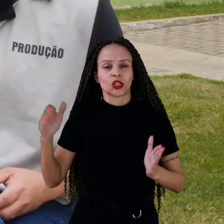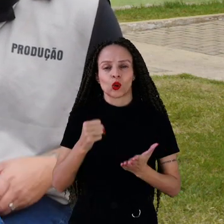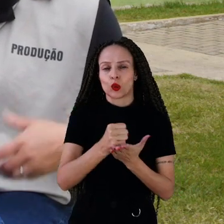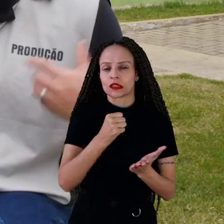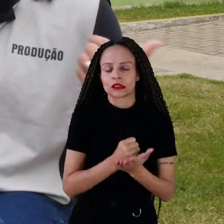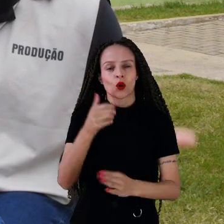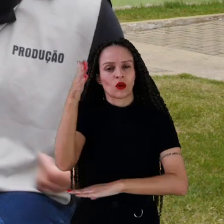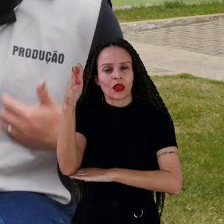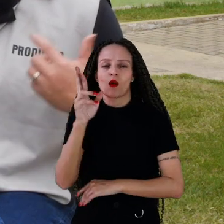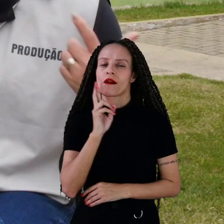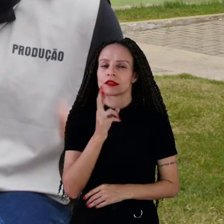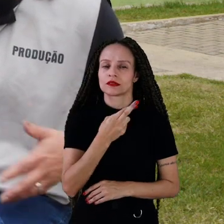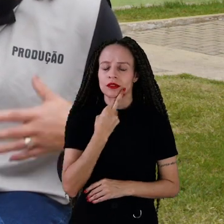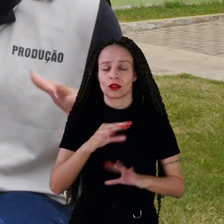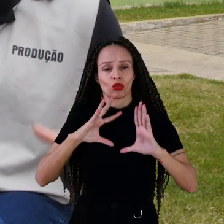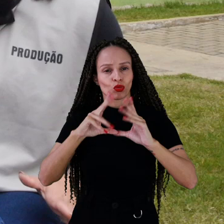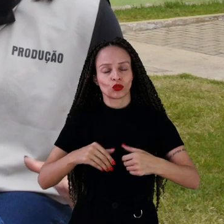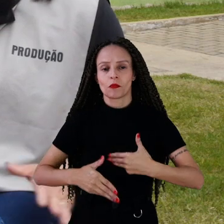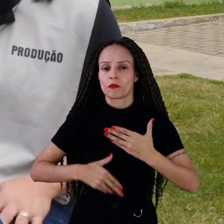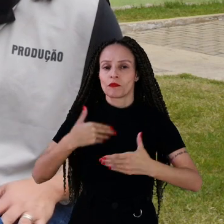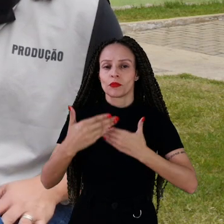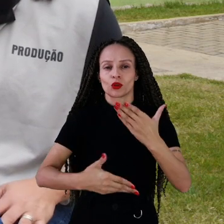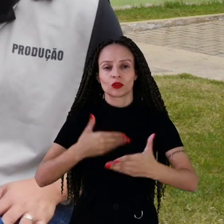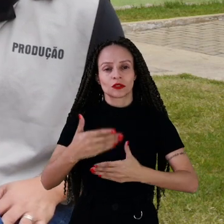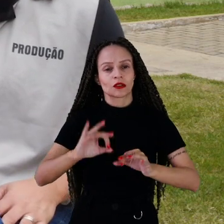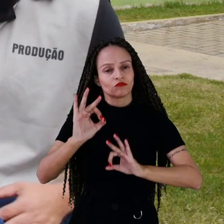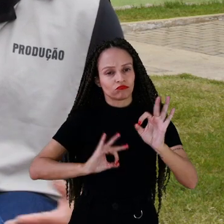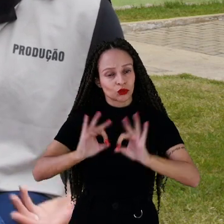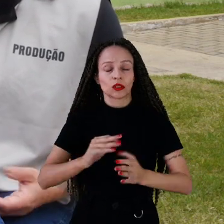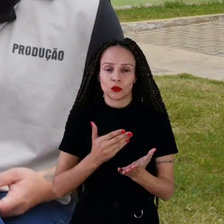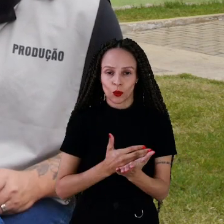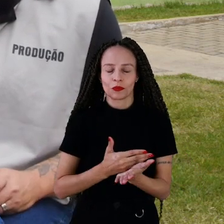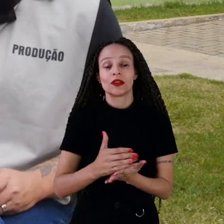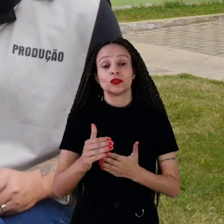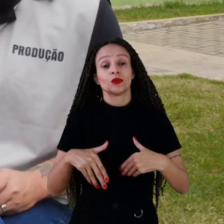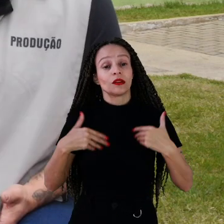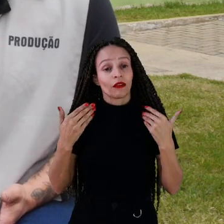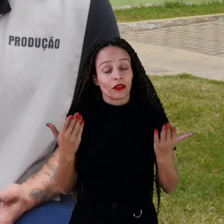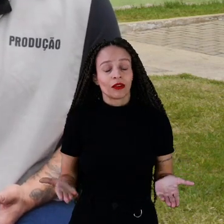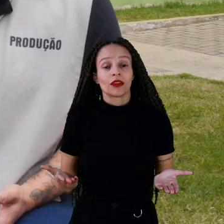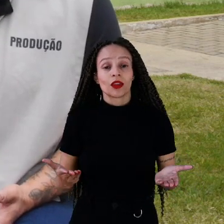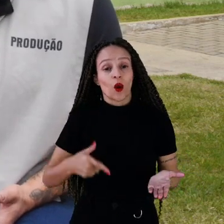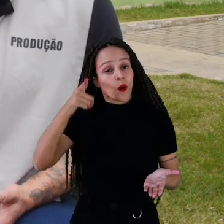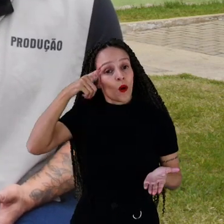então, desde contratação de hotel, restaurante, todo esse processo eu iniciei com eles no começo, né?